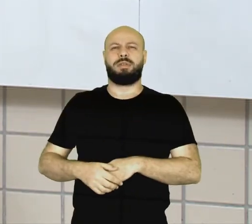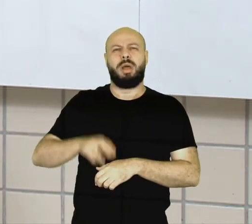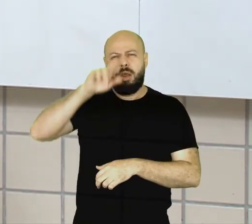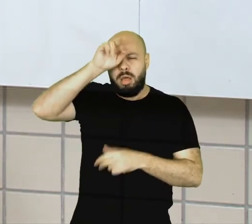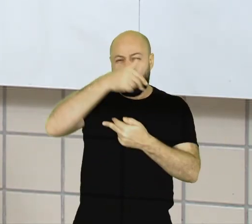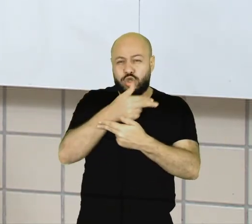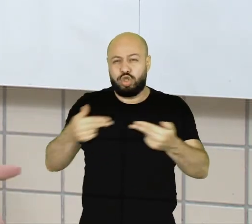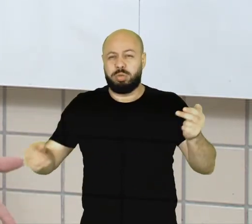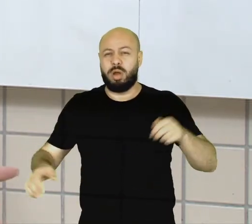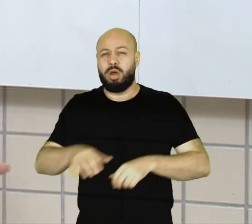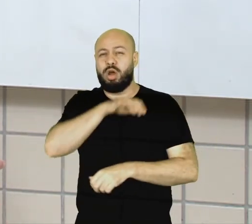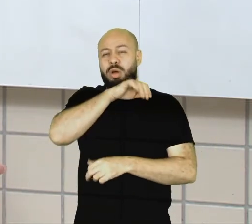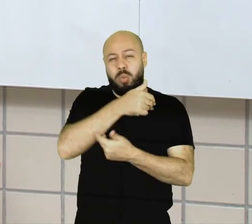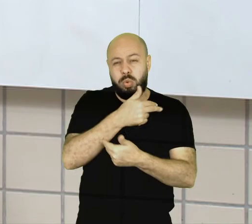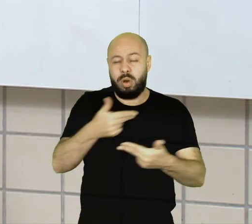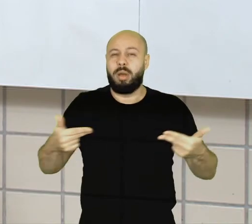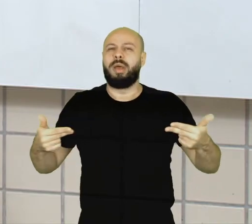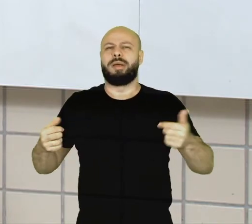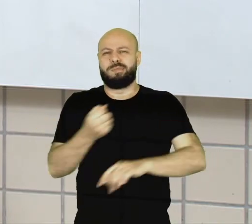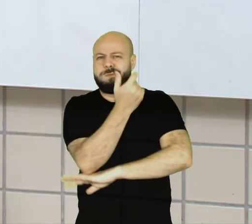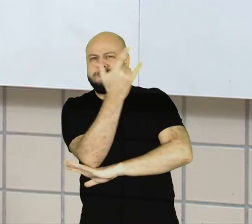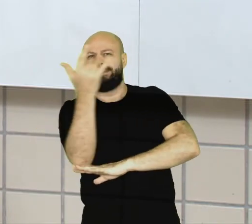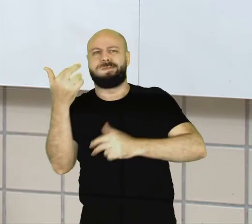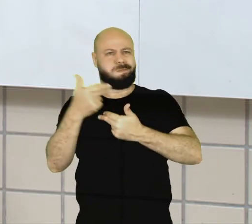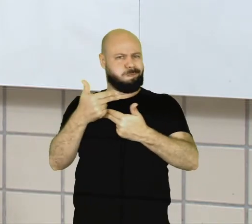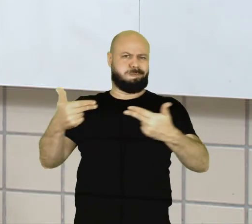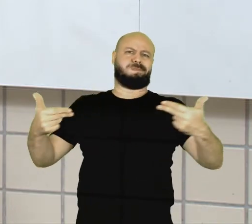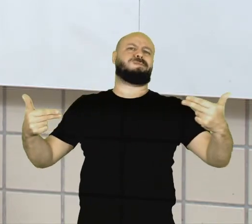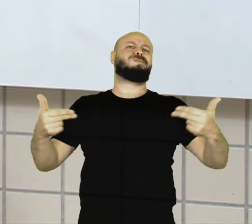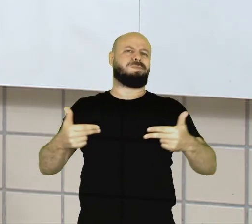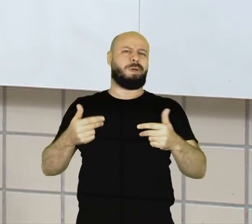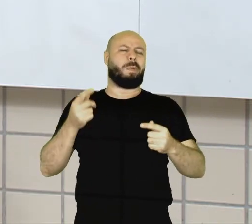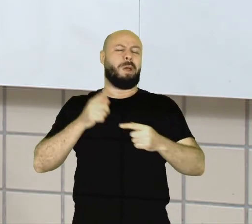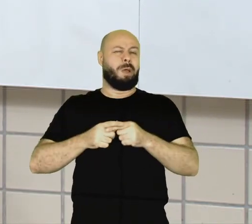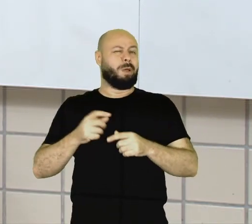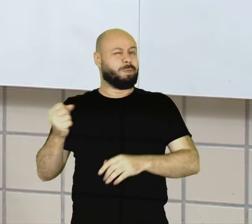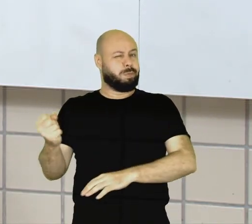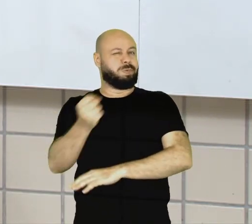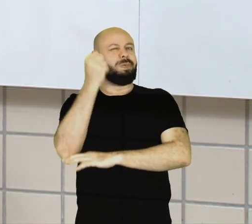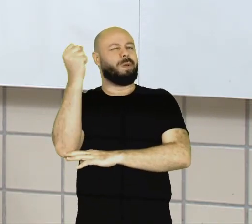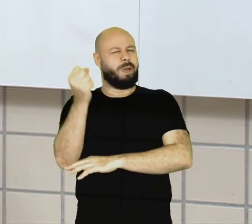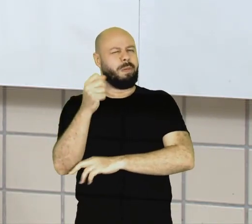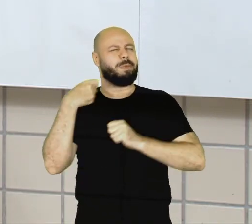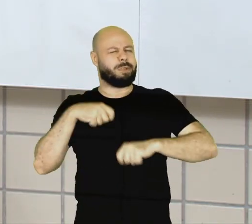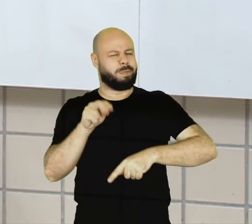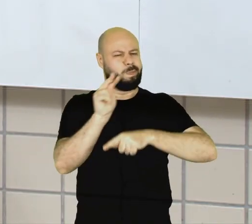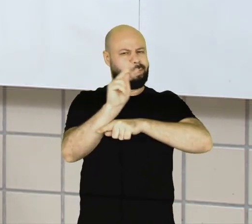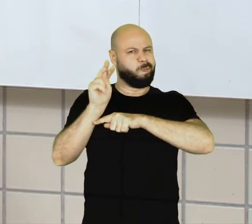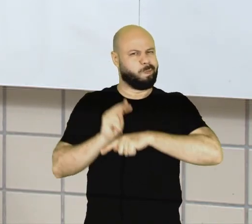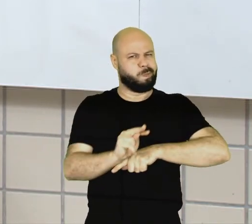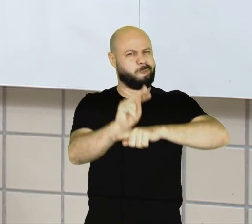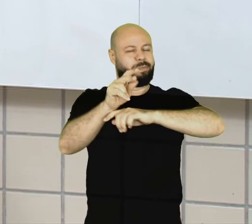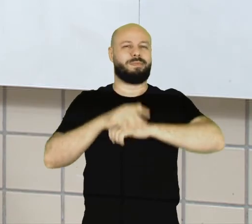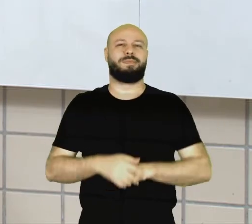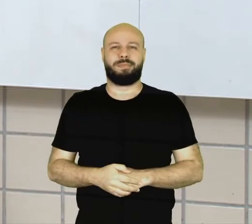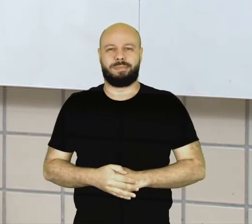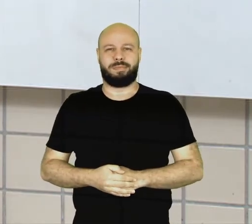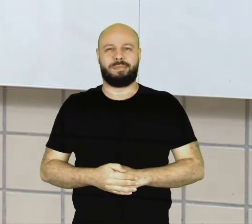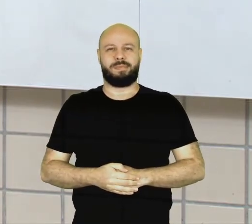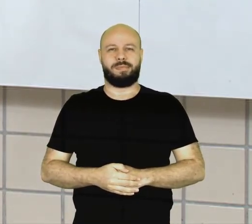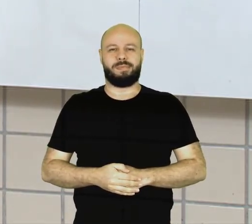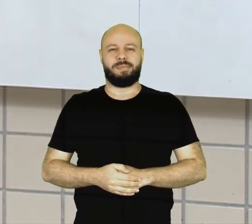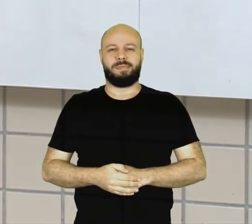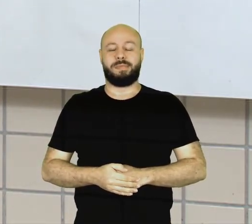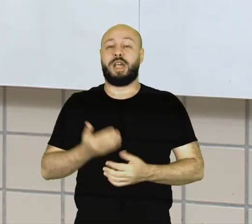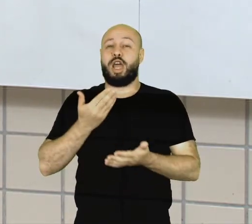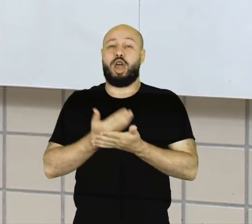insetos, das árvores também. Então, por isso é bastante importante essa preservação, tá certo? Nessa nossa